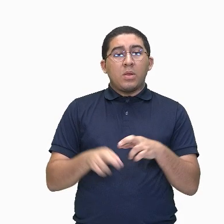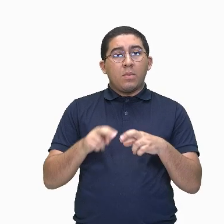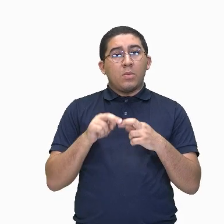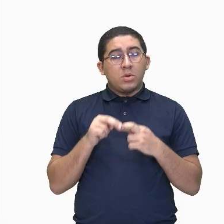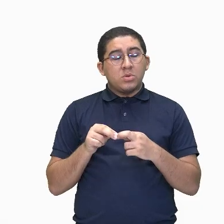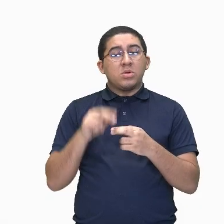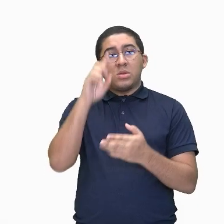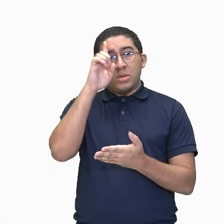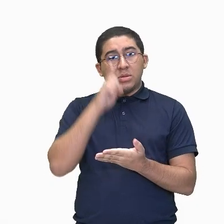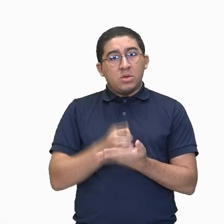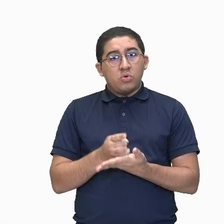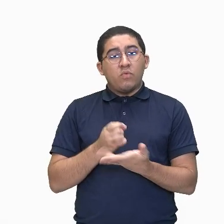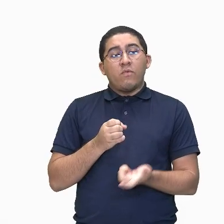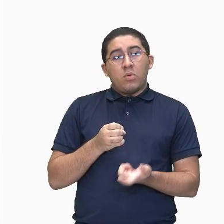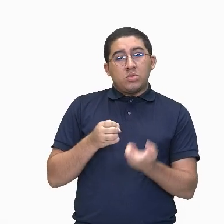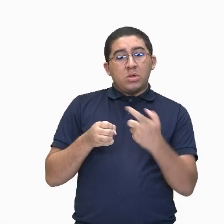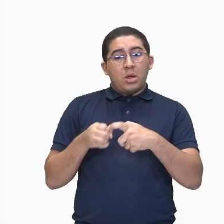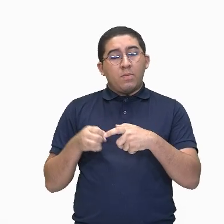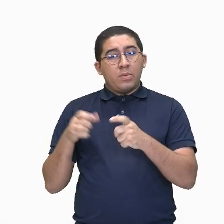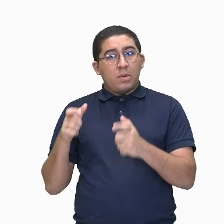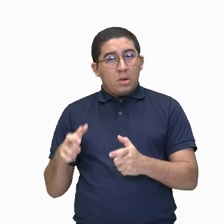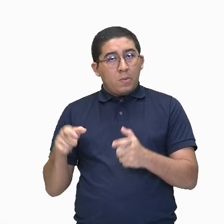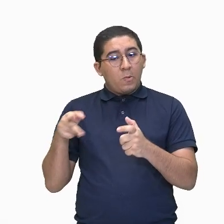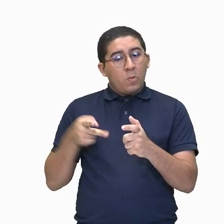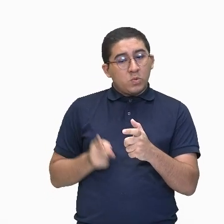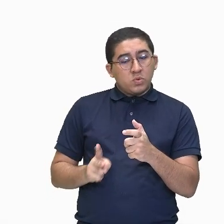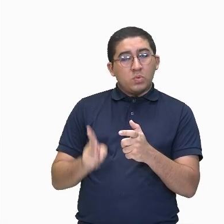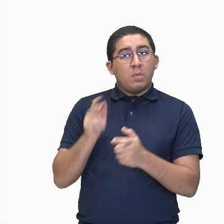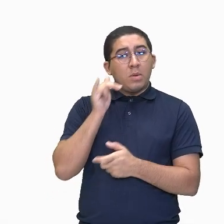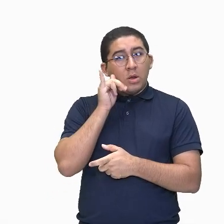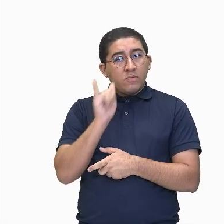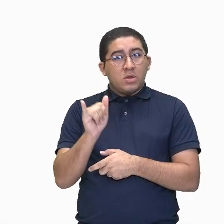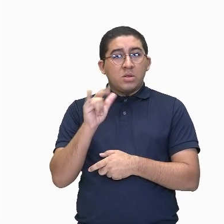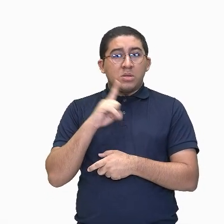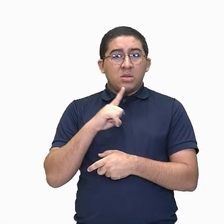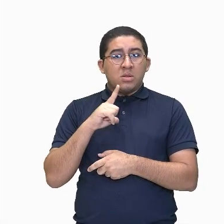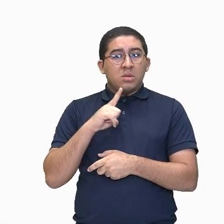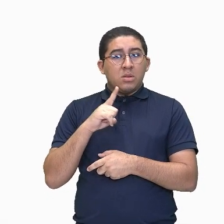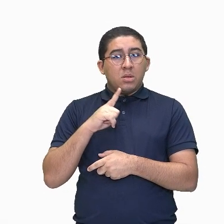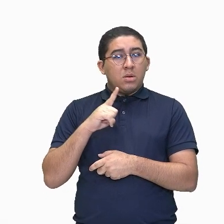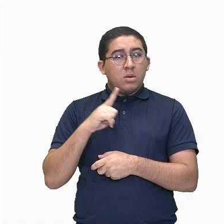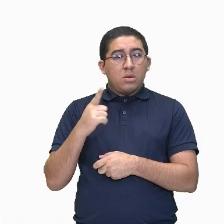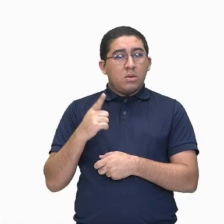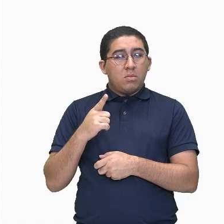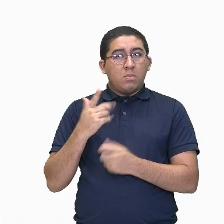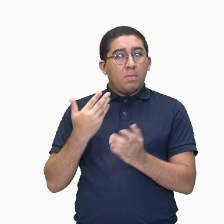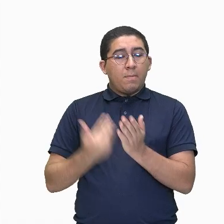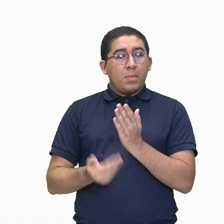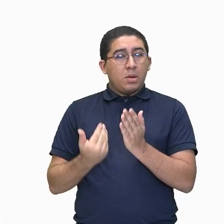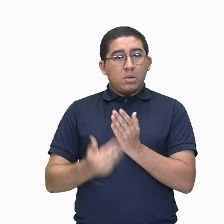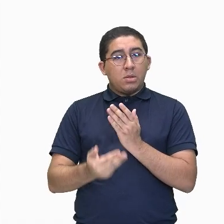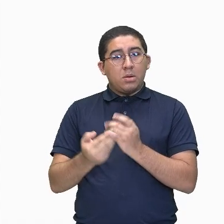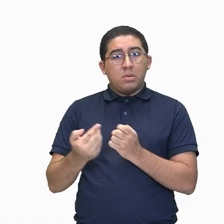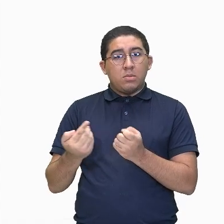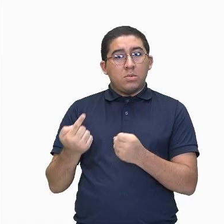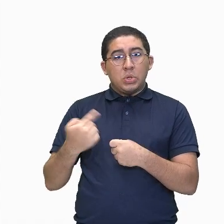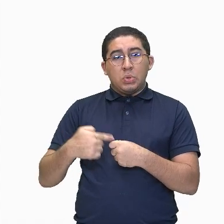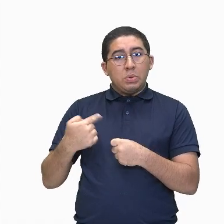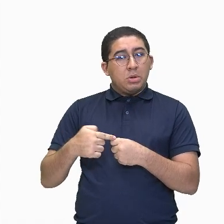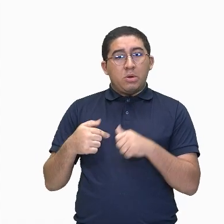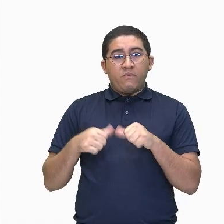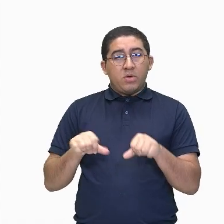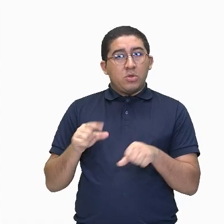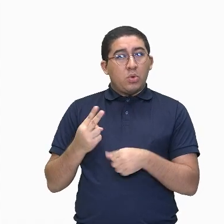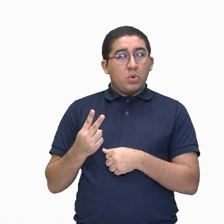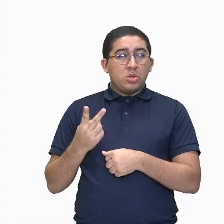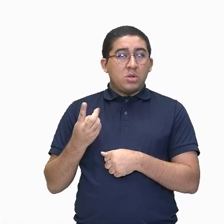costuma pescar, para justamente evitar esse alto consumo de combustível. Então, observe que ele fica 2 a 3 dias longe